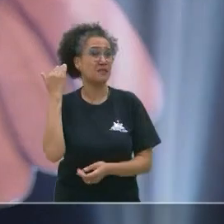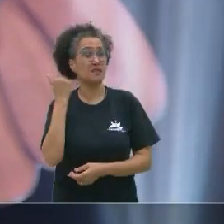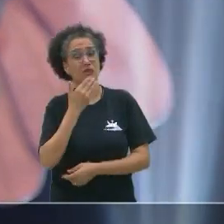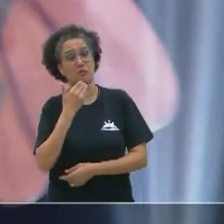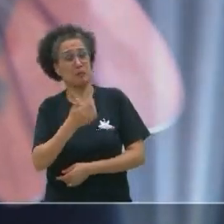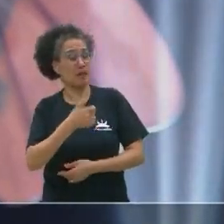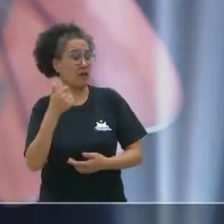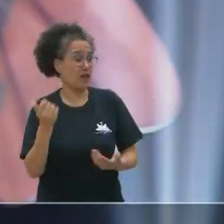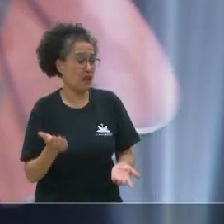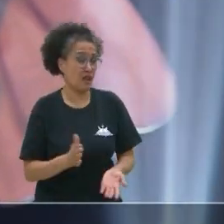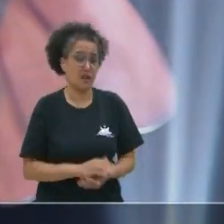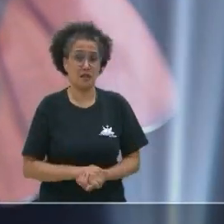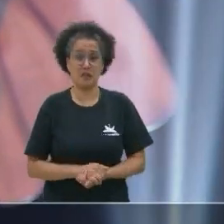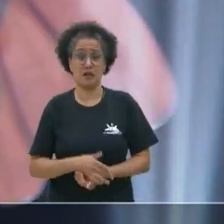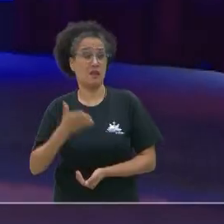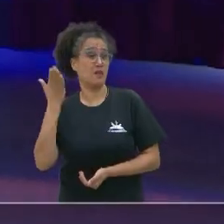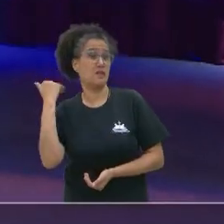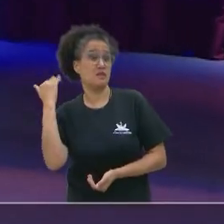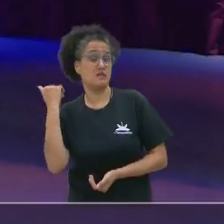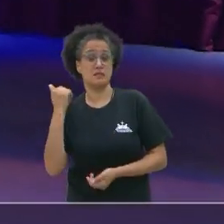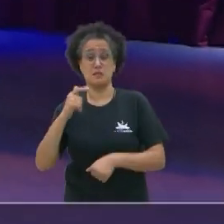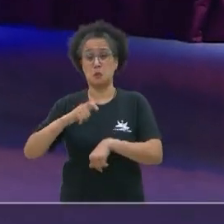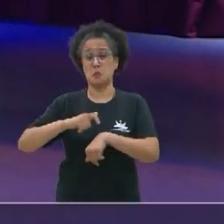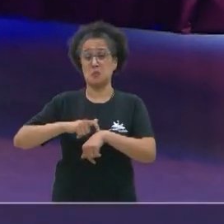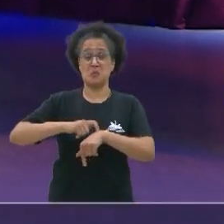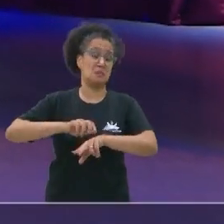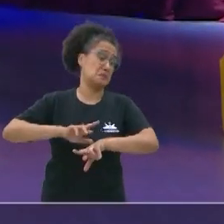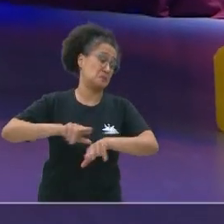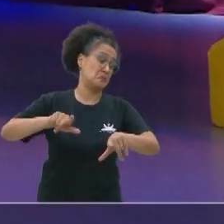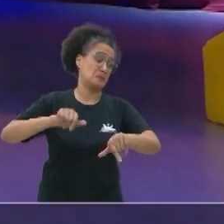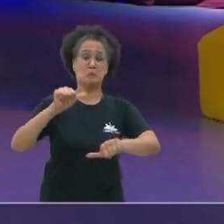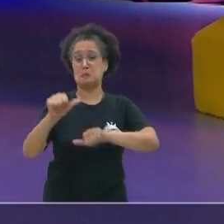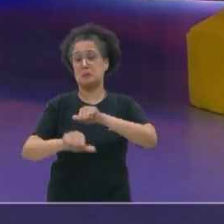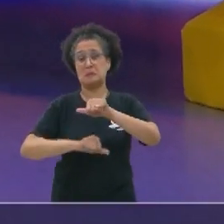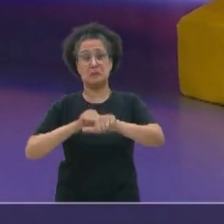melhor, os tempos estão mudados,